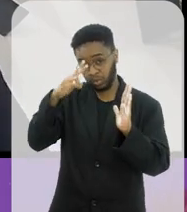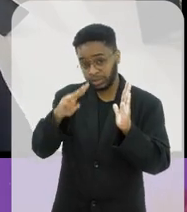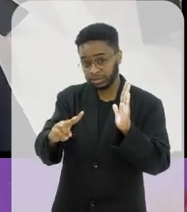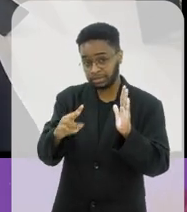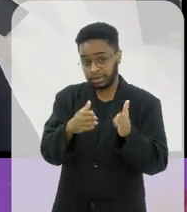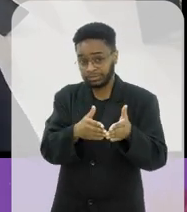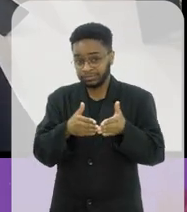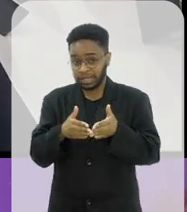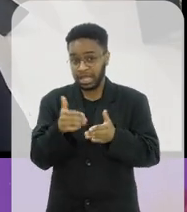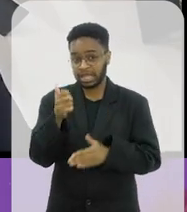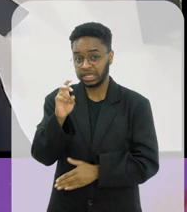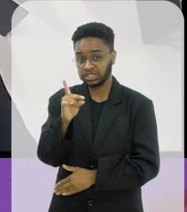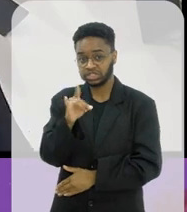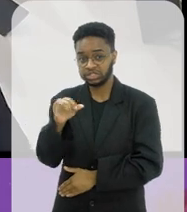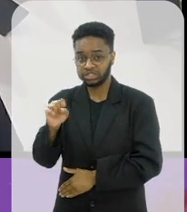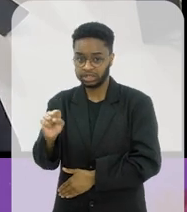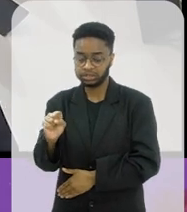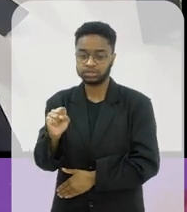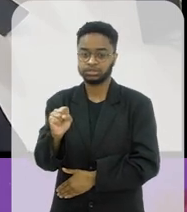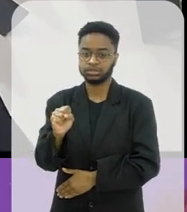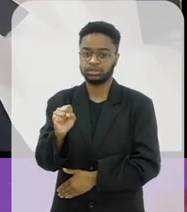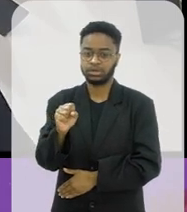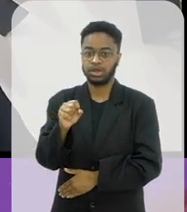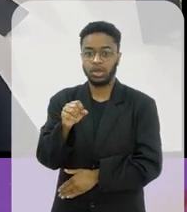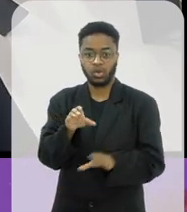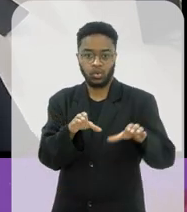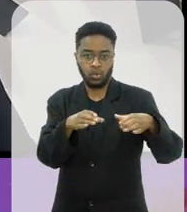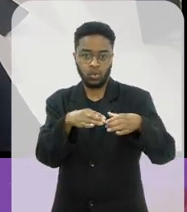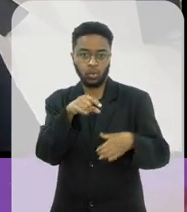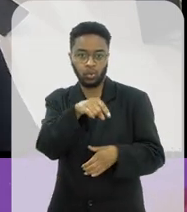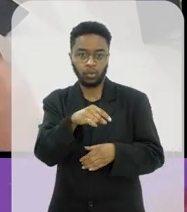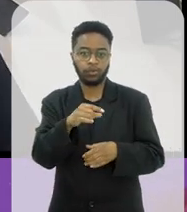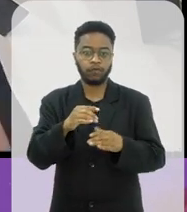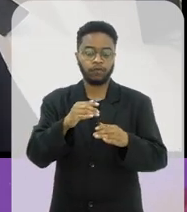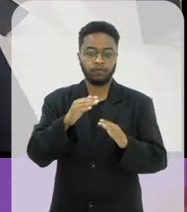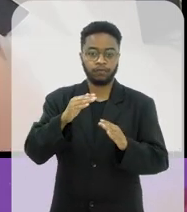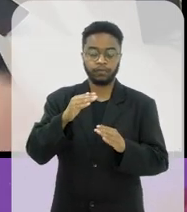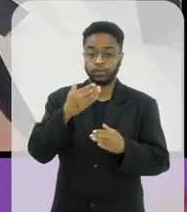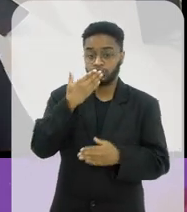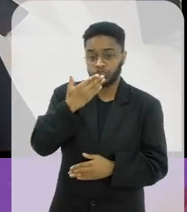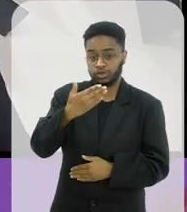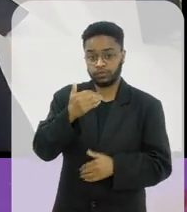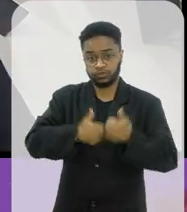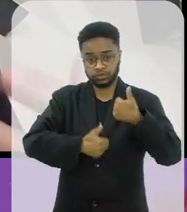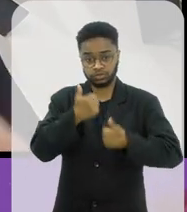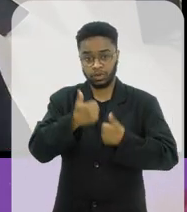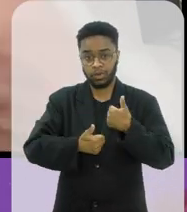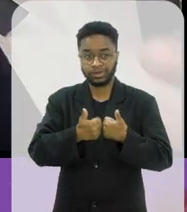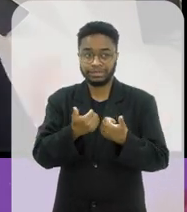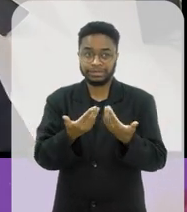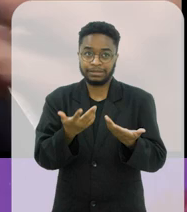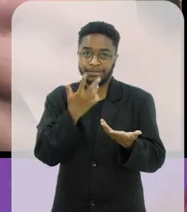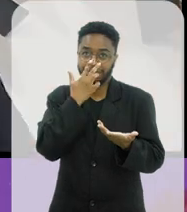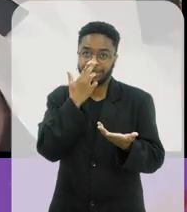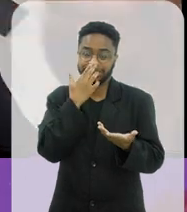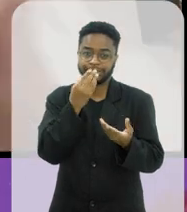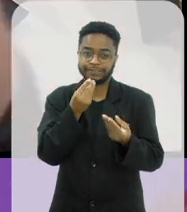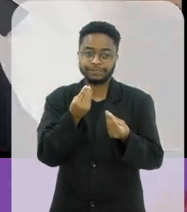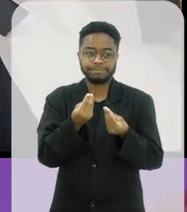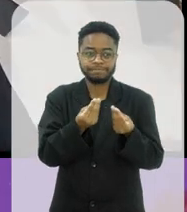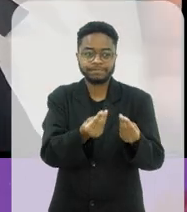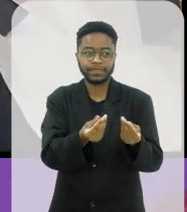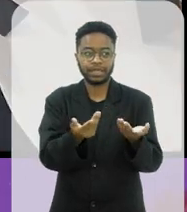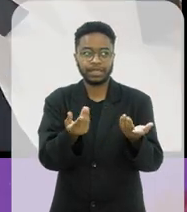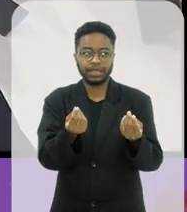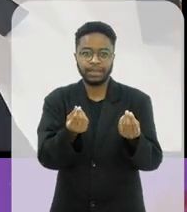2 semanas, 15 dias, pelo menos envolvendo os clubes do Rio Grande do Sul, deram para esses clubes um certo,